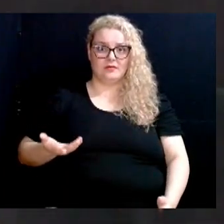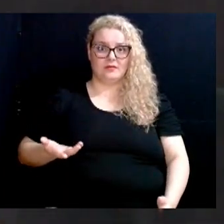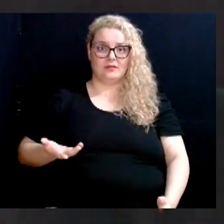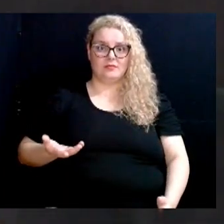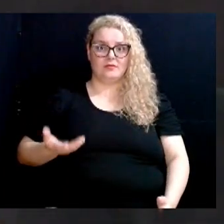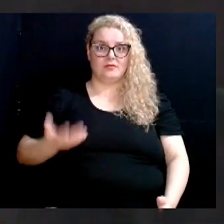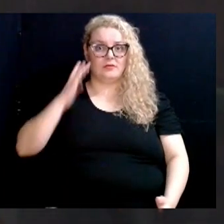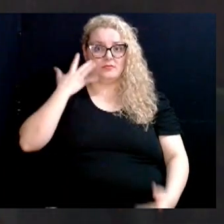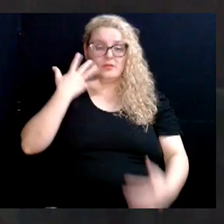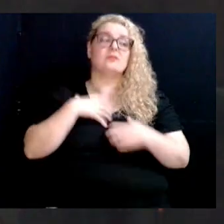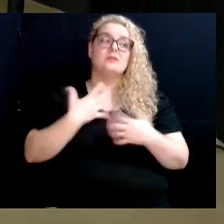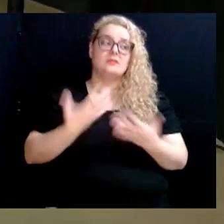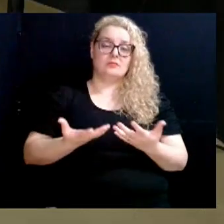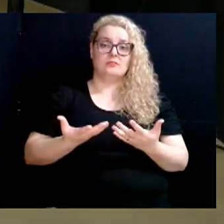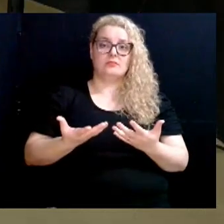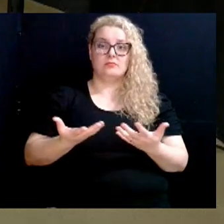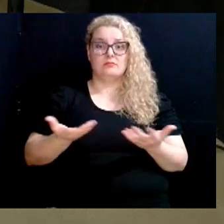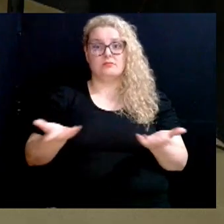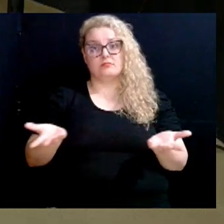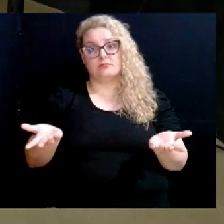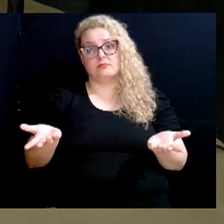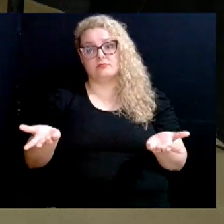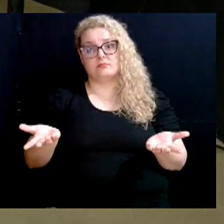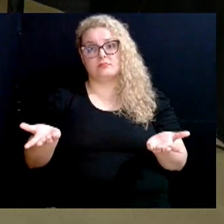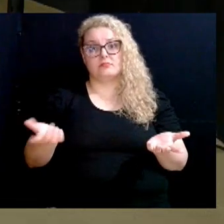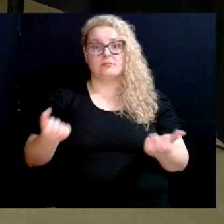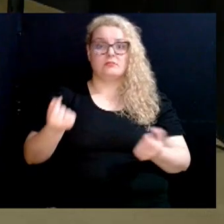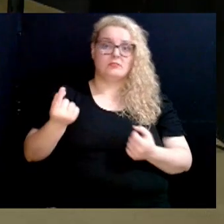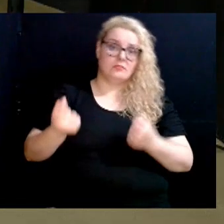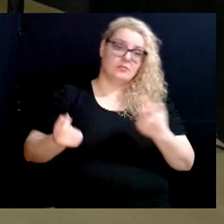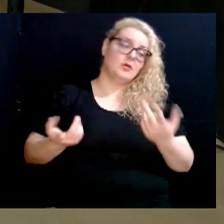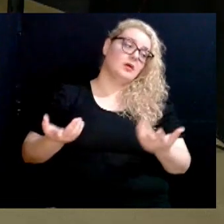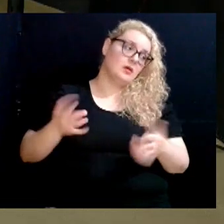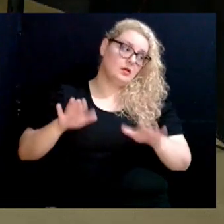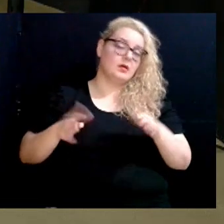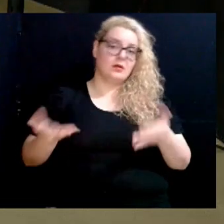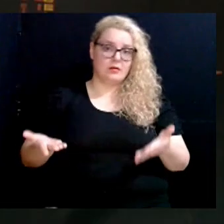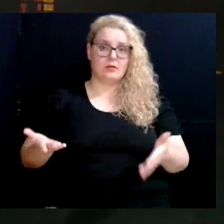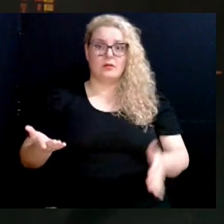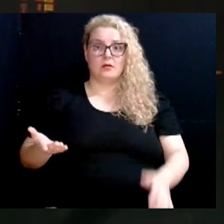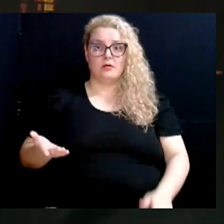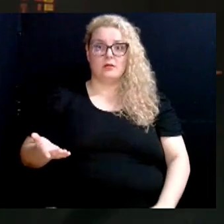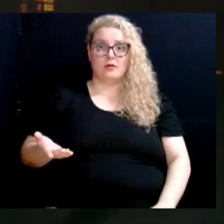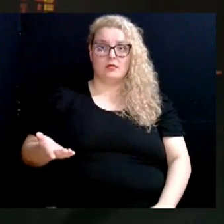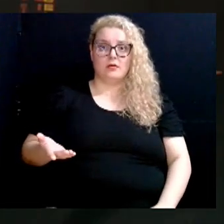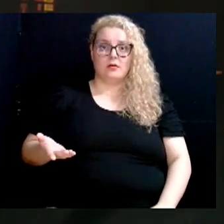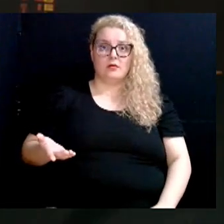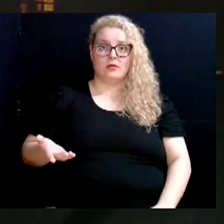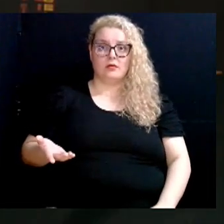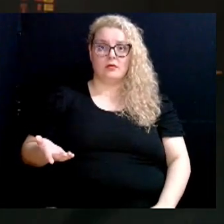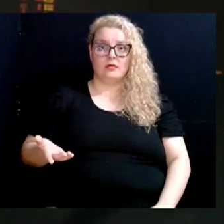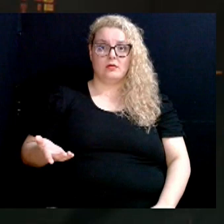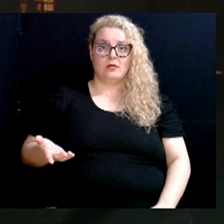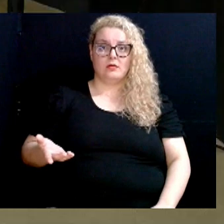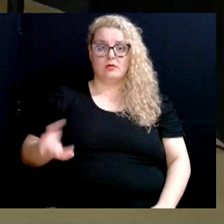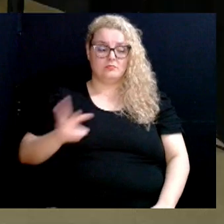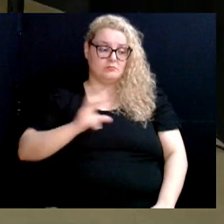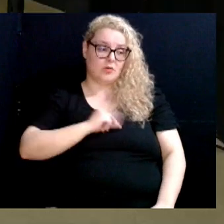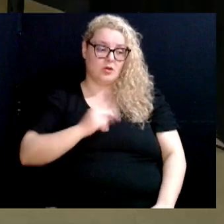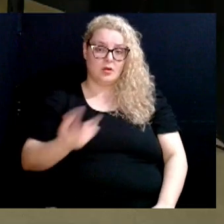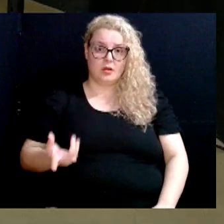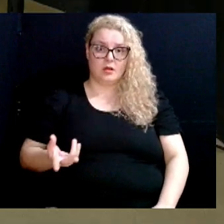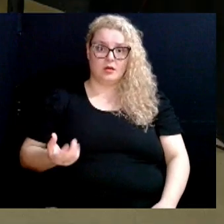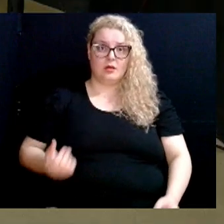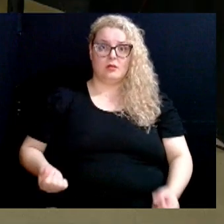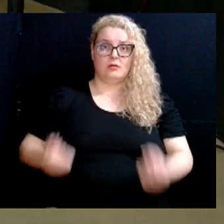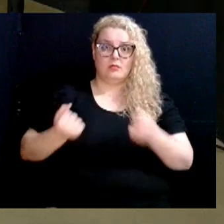sente? Bom, há casos e casos, né? Há casos e casos, né? A gente fala assim, nossa, o peso tá